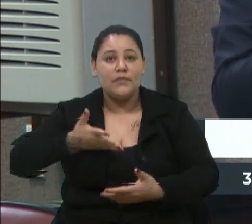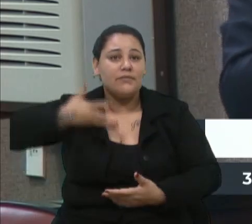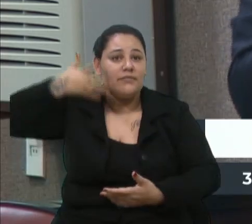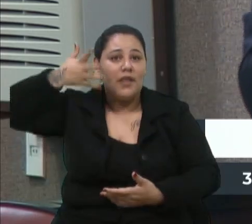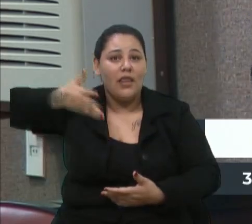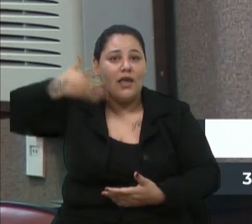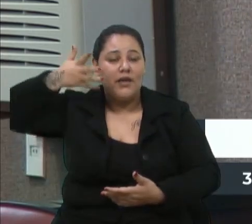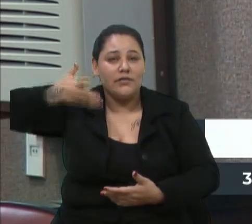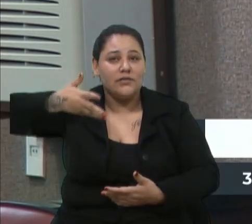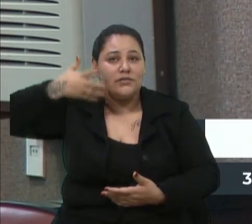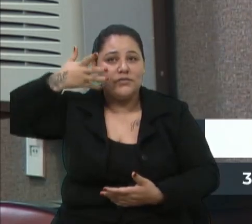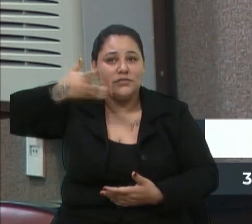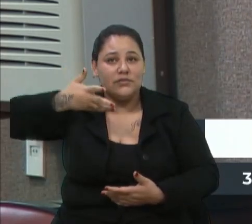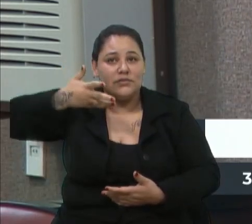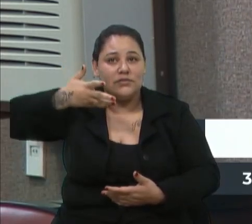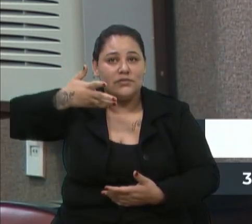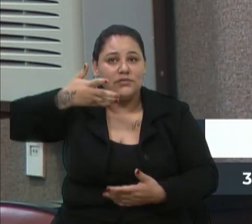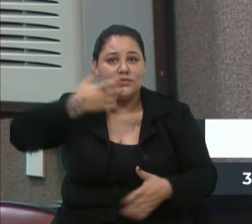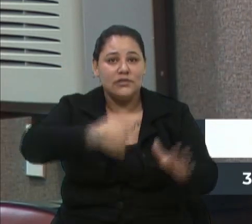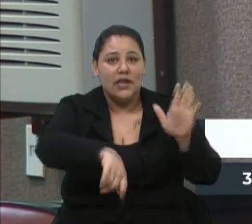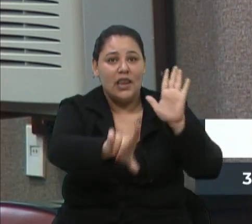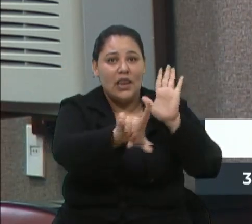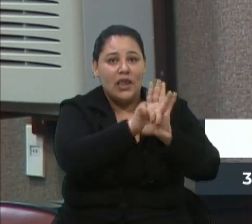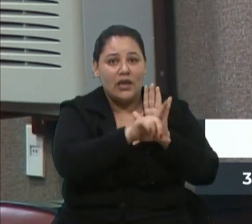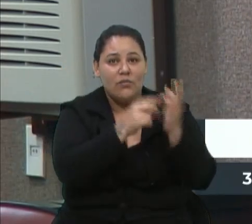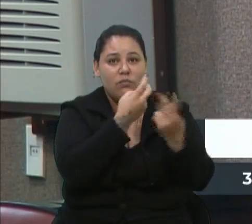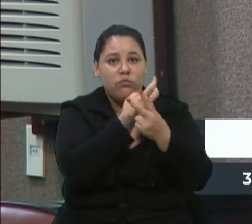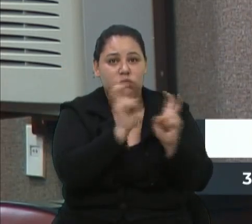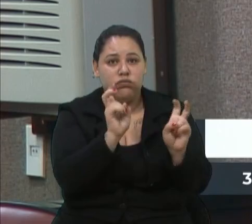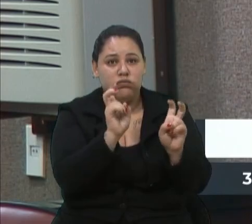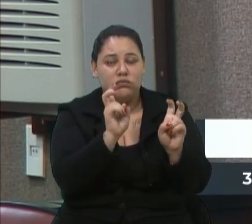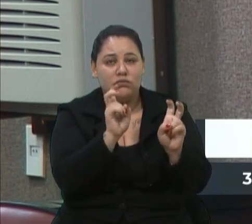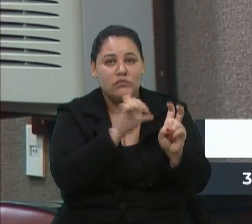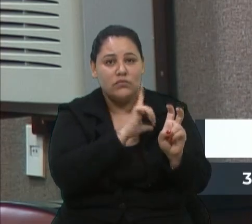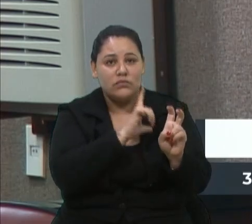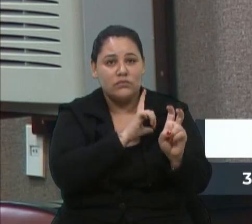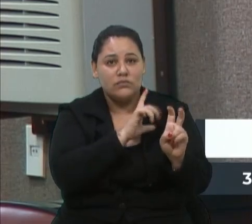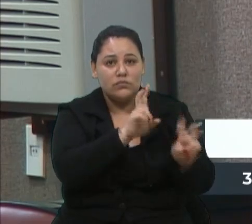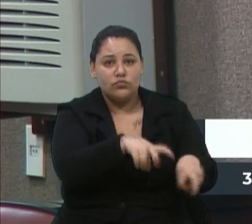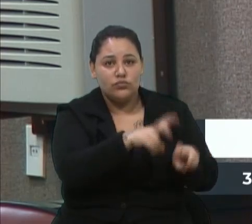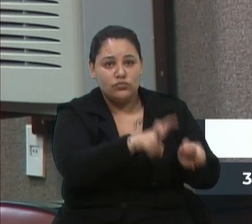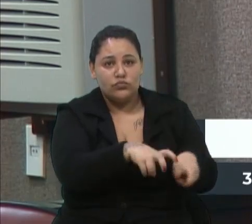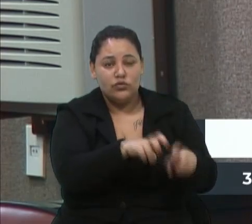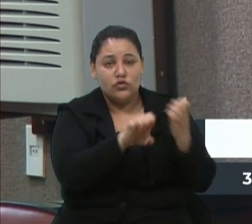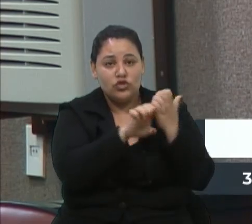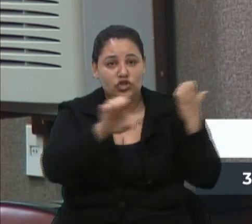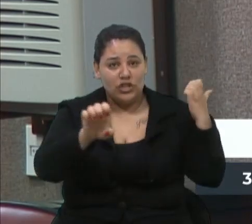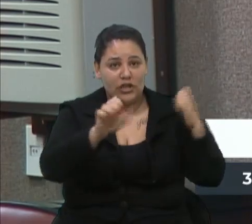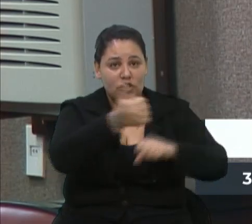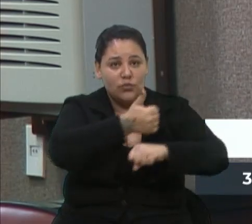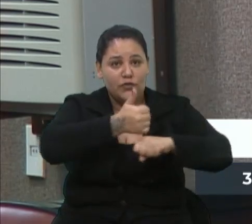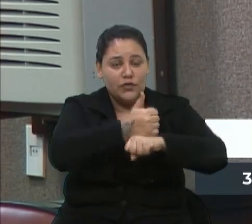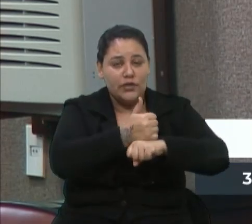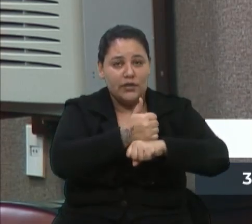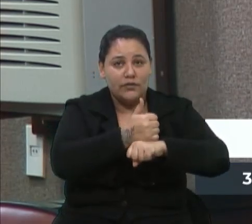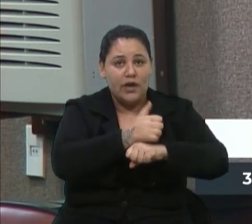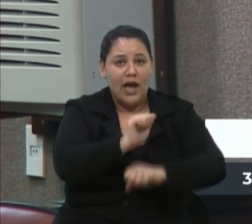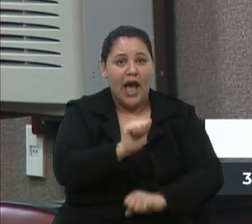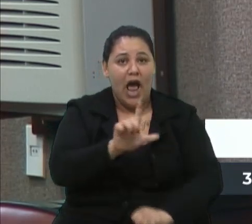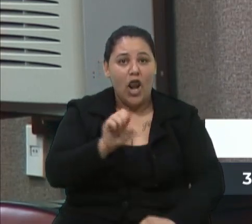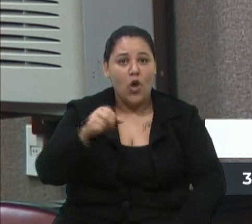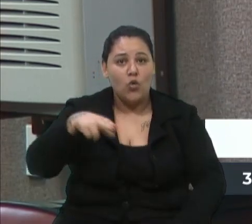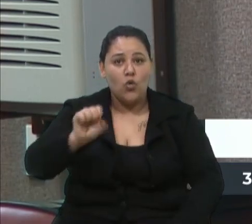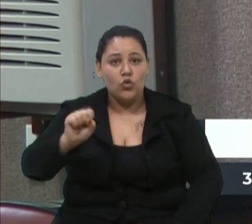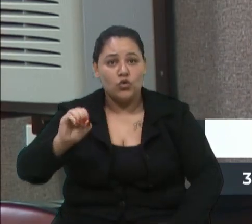palestra da legislação de agrotóxicos, com o engenheiro agrônomo Alonso Duarte de Andrade e